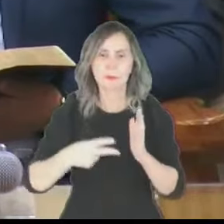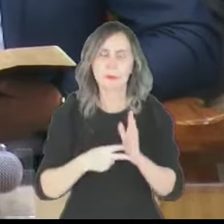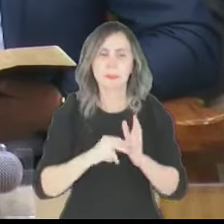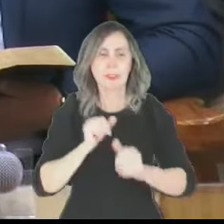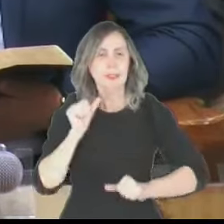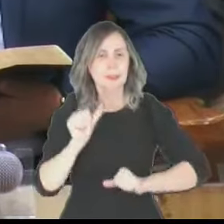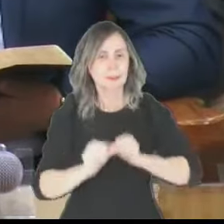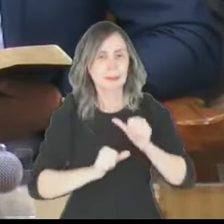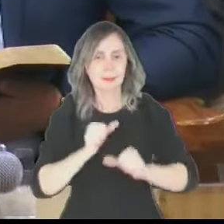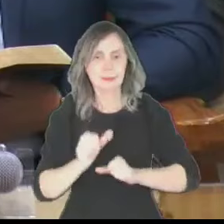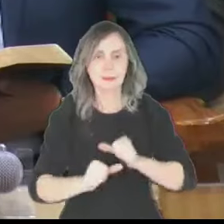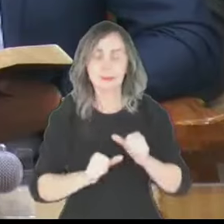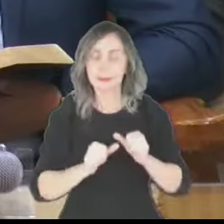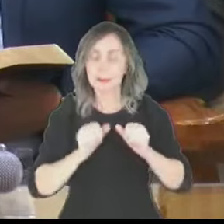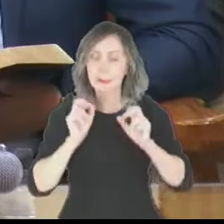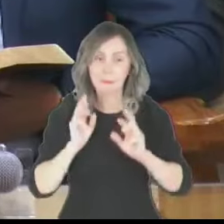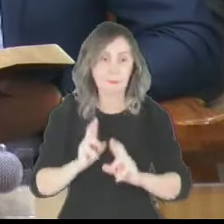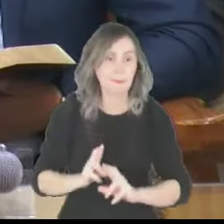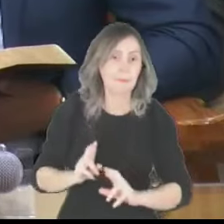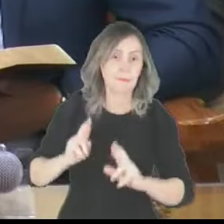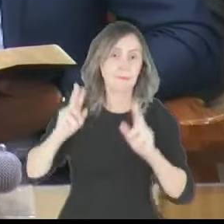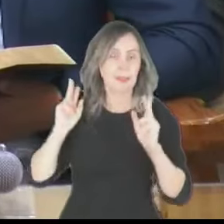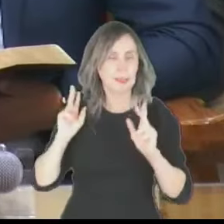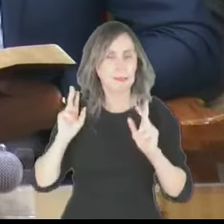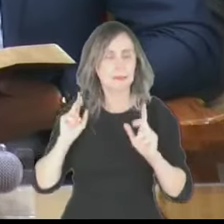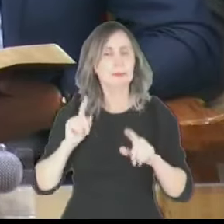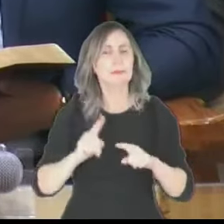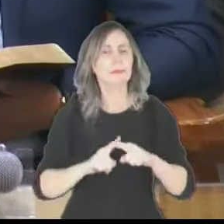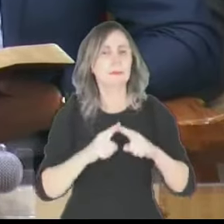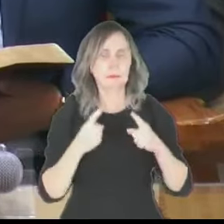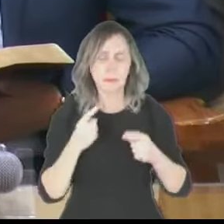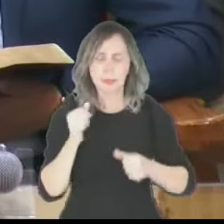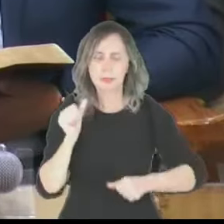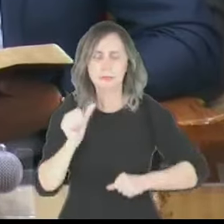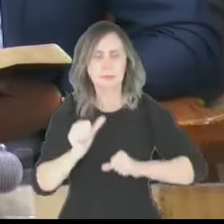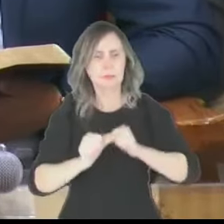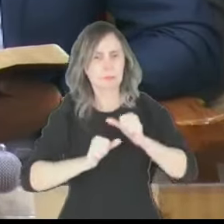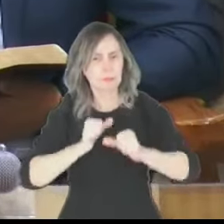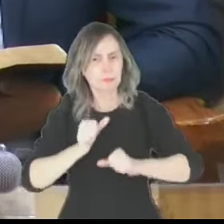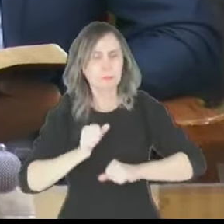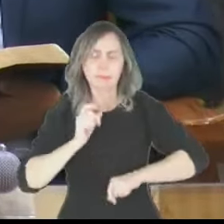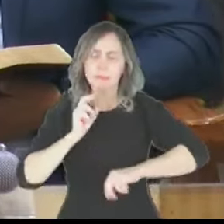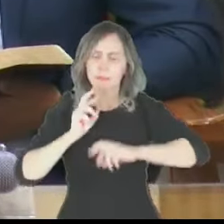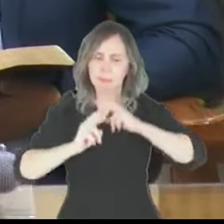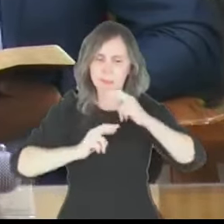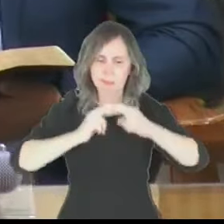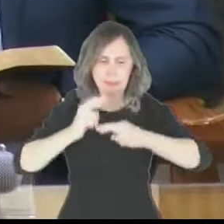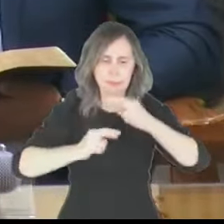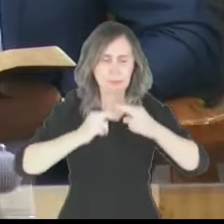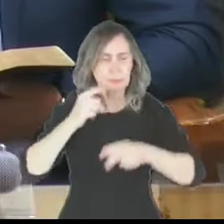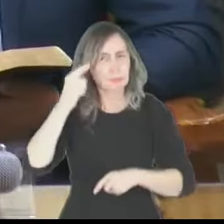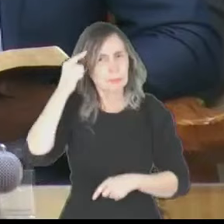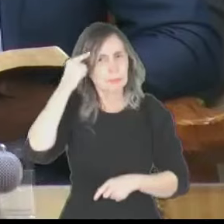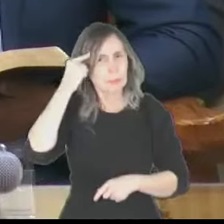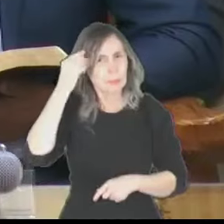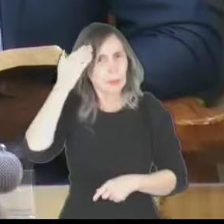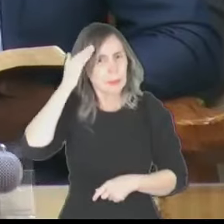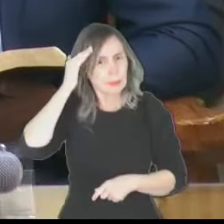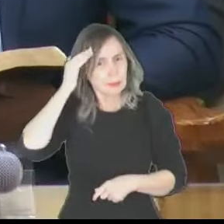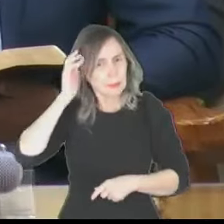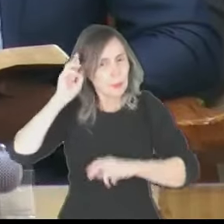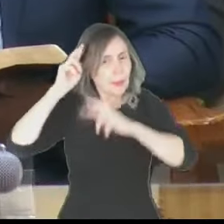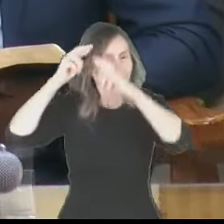em outra forma Mas transformai-vos Pela renovação Do vosso entendimento